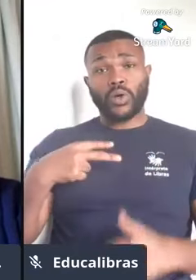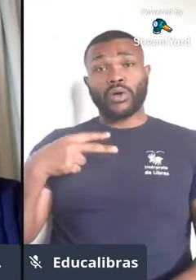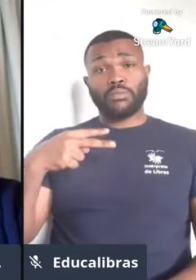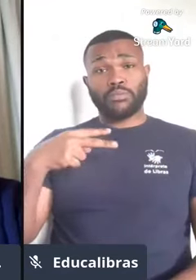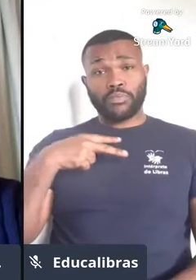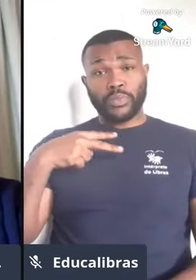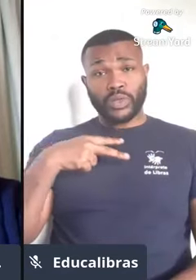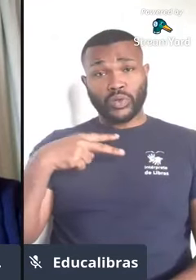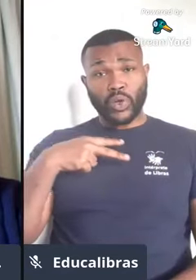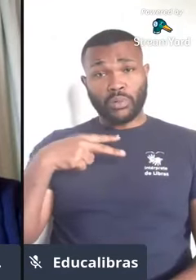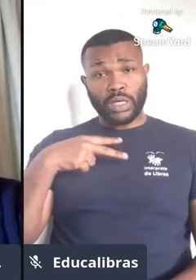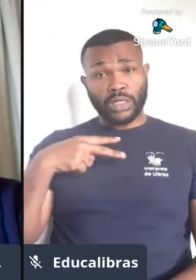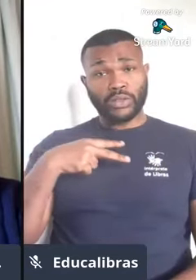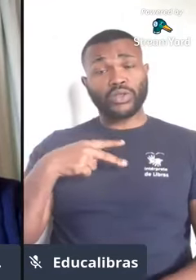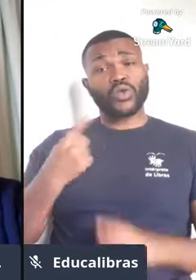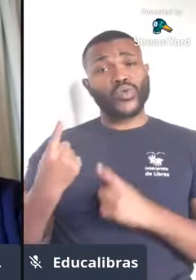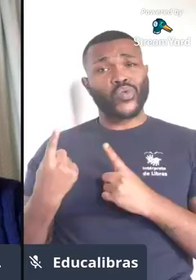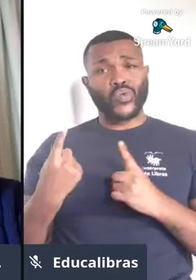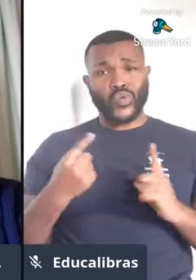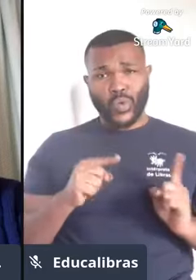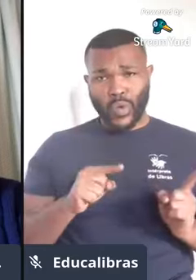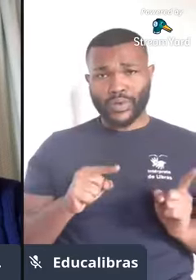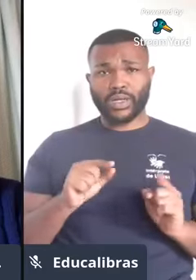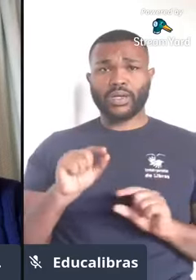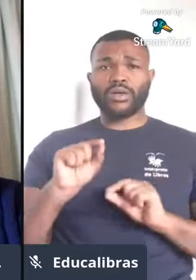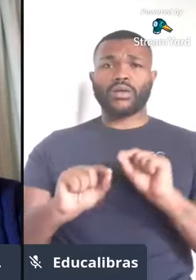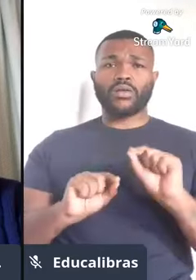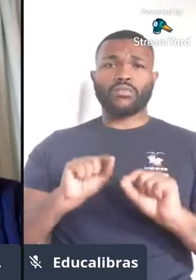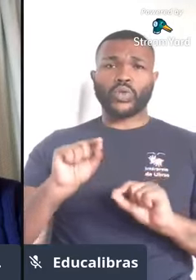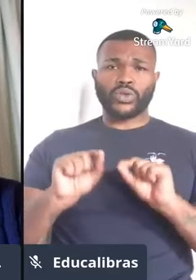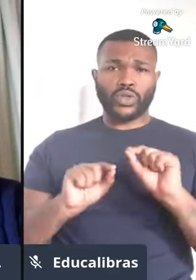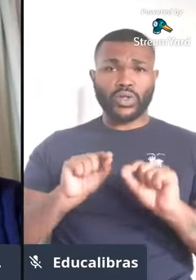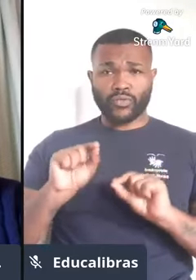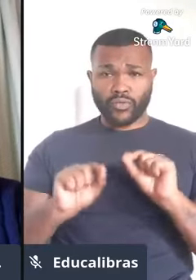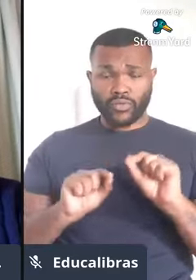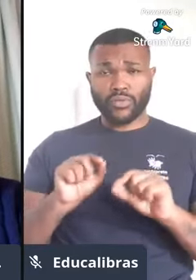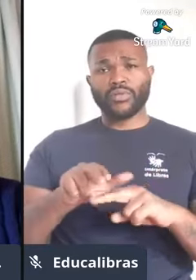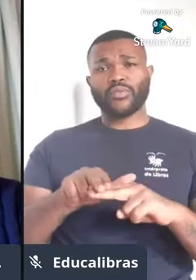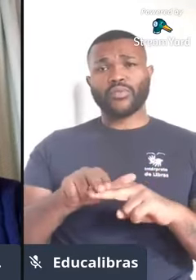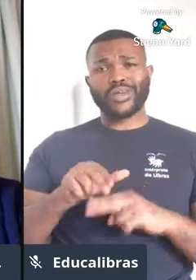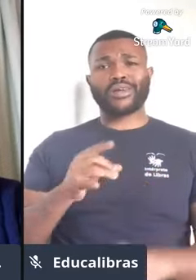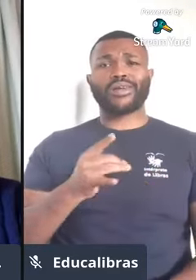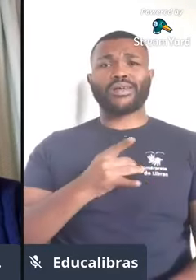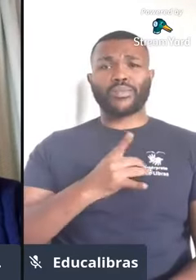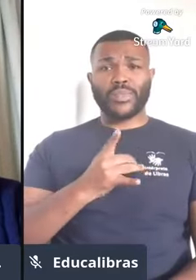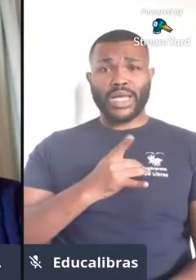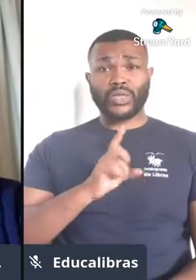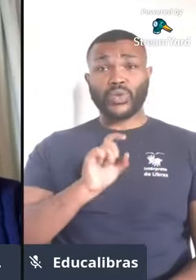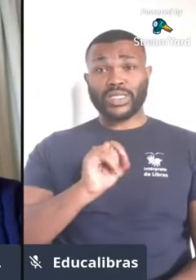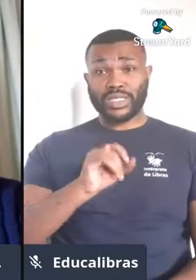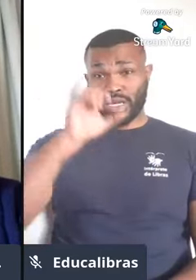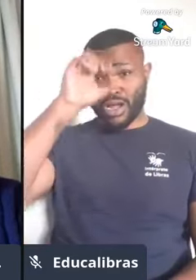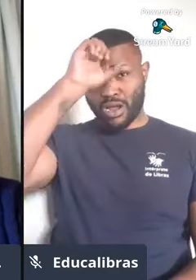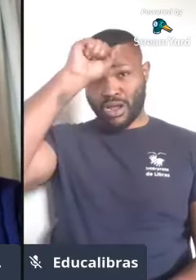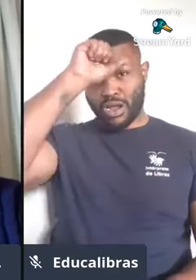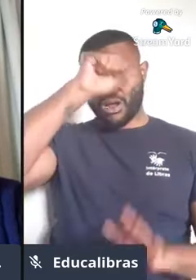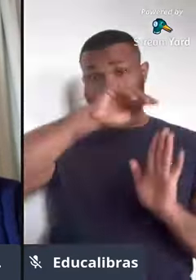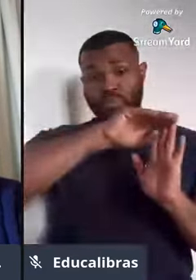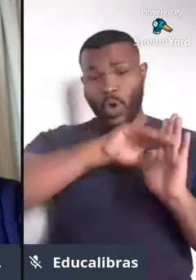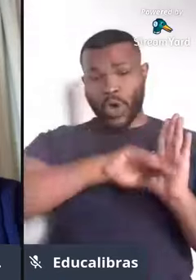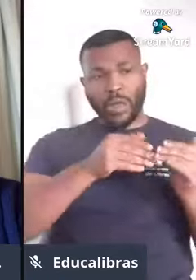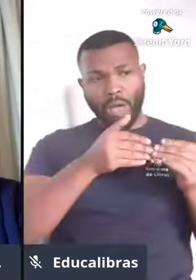contra isso. E a razão é muito simples, é que nós tememos que, se isso fosse permitido,